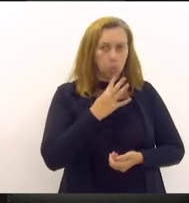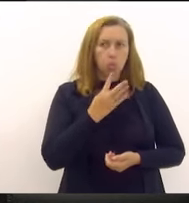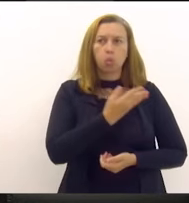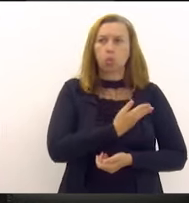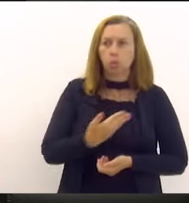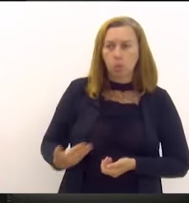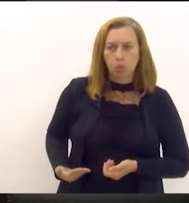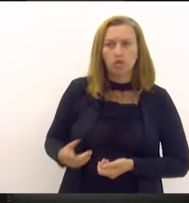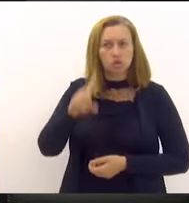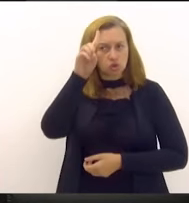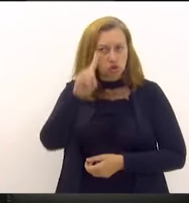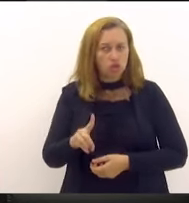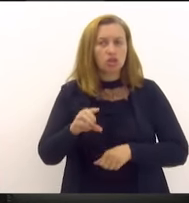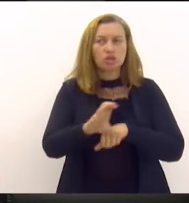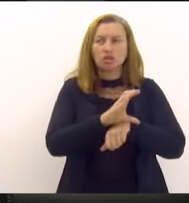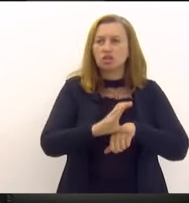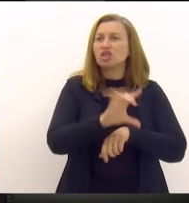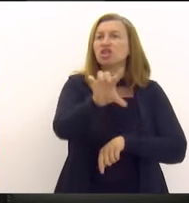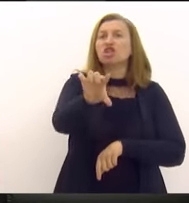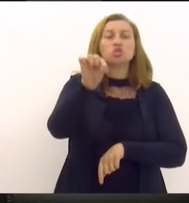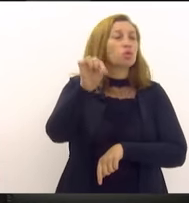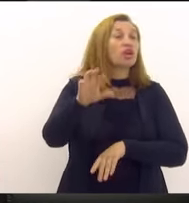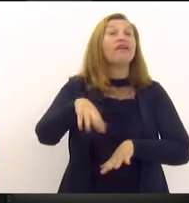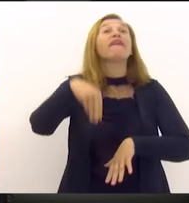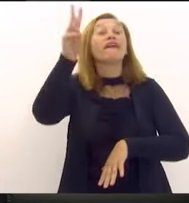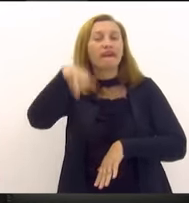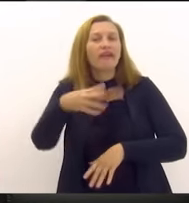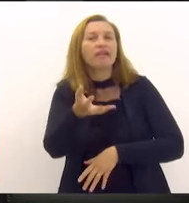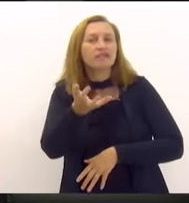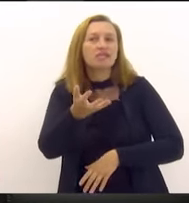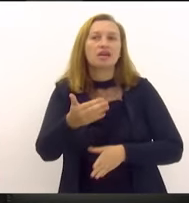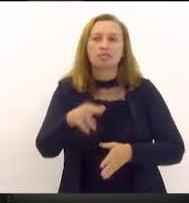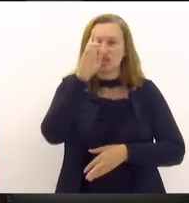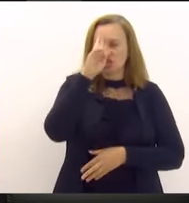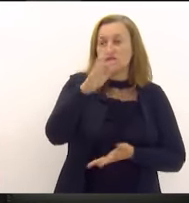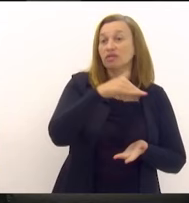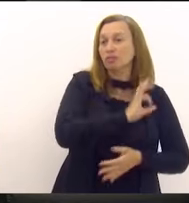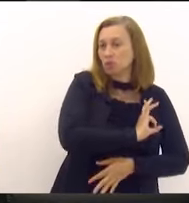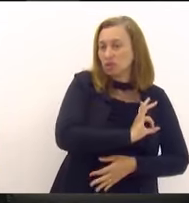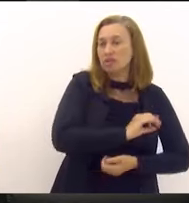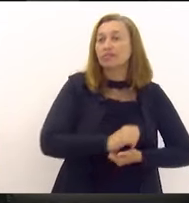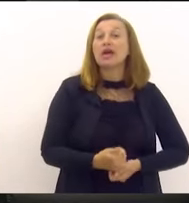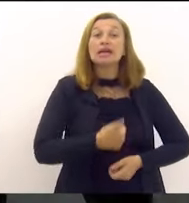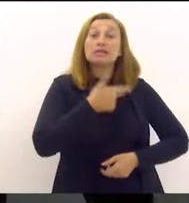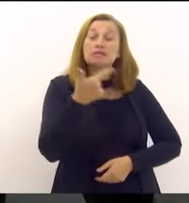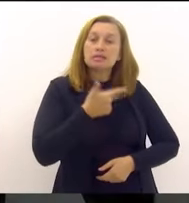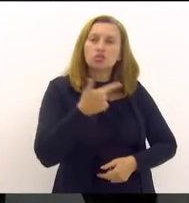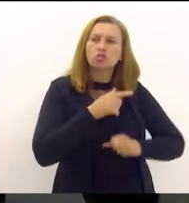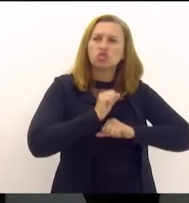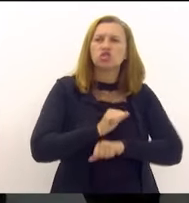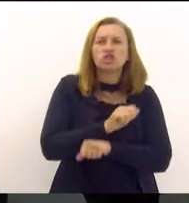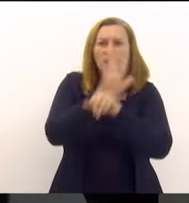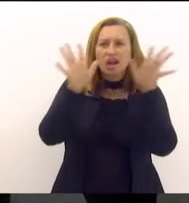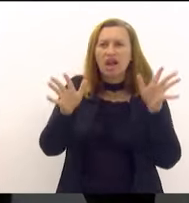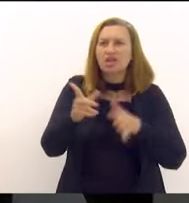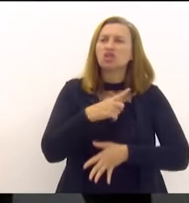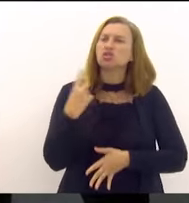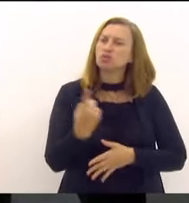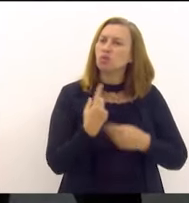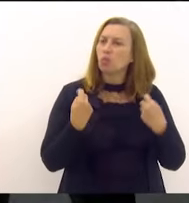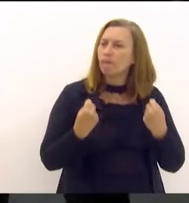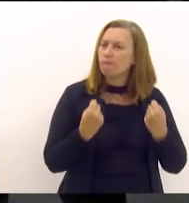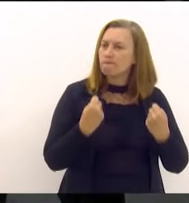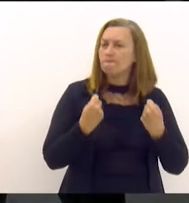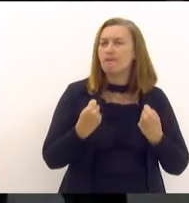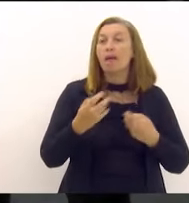tem o direito constitucional de indicar quem bem entender para a chefia de polícia. Segundo, deixar também muito claro que nós todos torcemos para melhorar